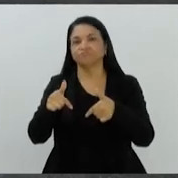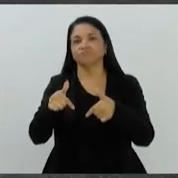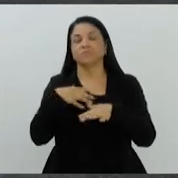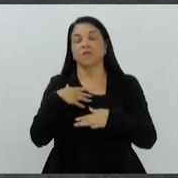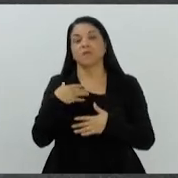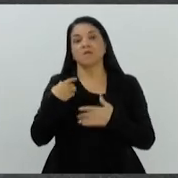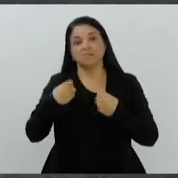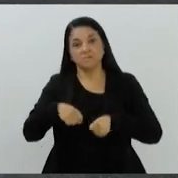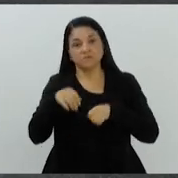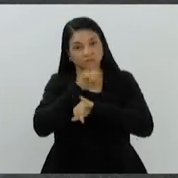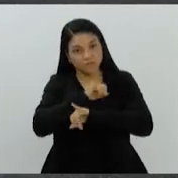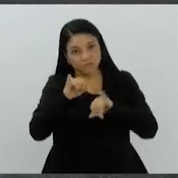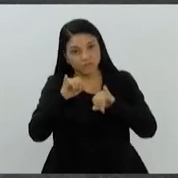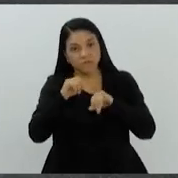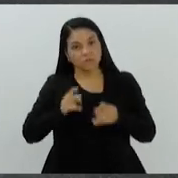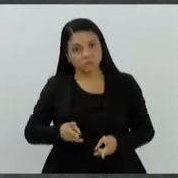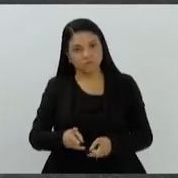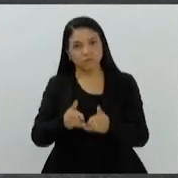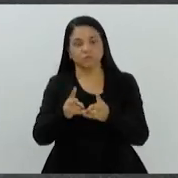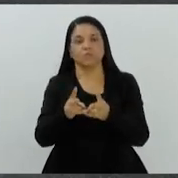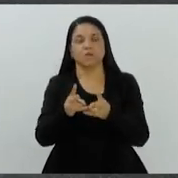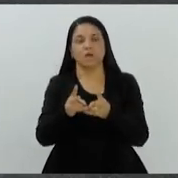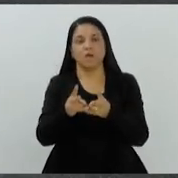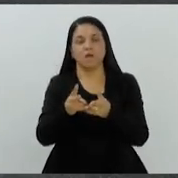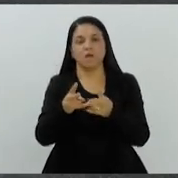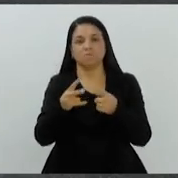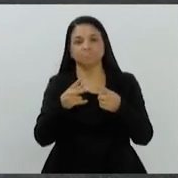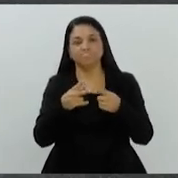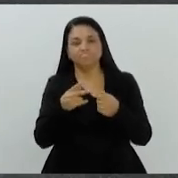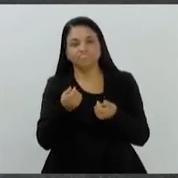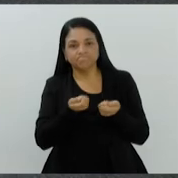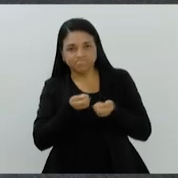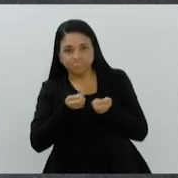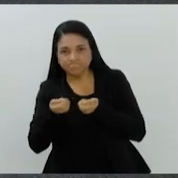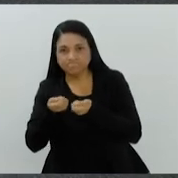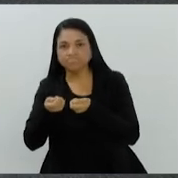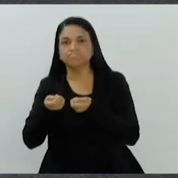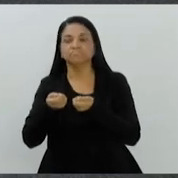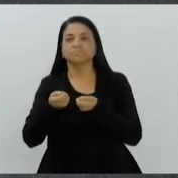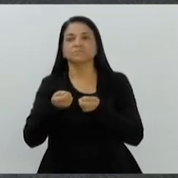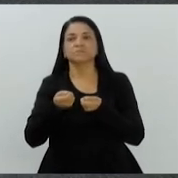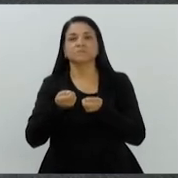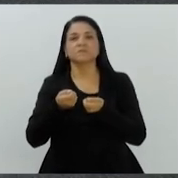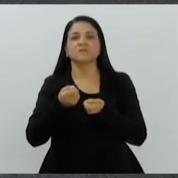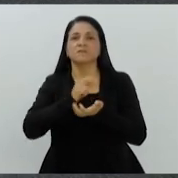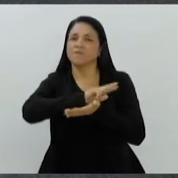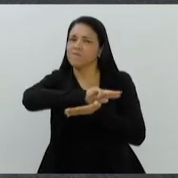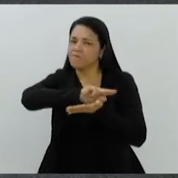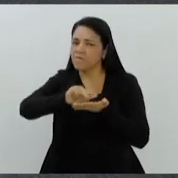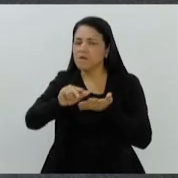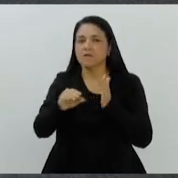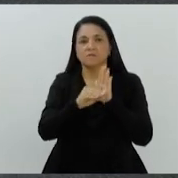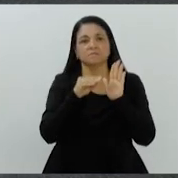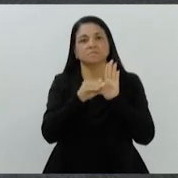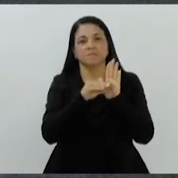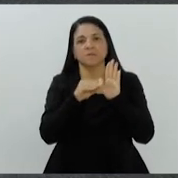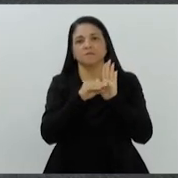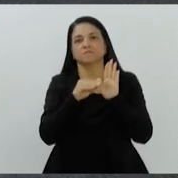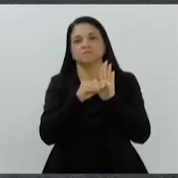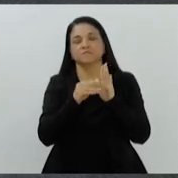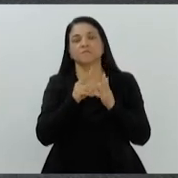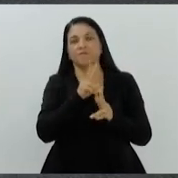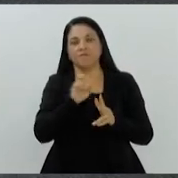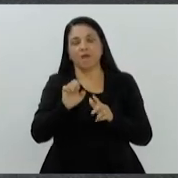que continuar apertando, aperfeiçoar, mas é certo que várias emendas, pela primeira vez, estão